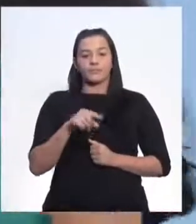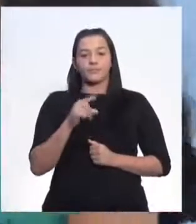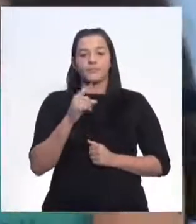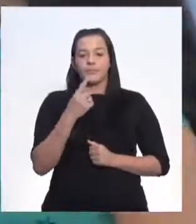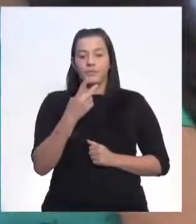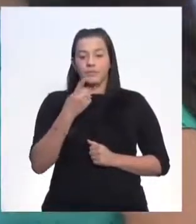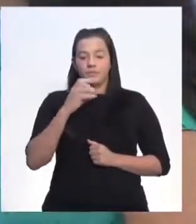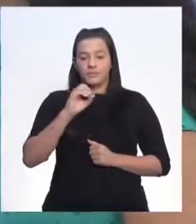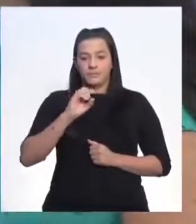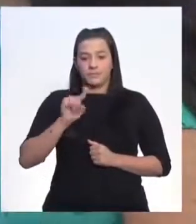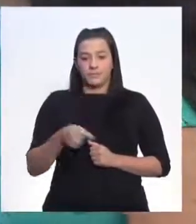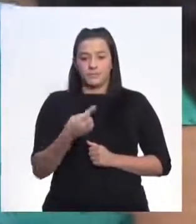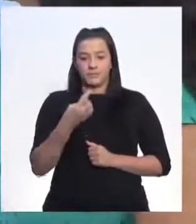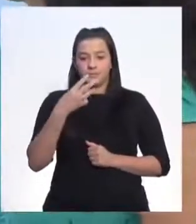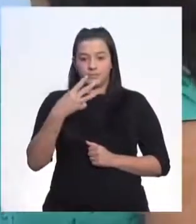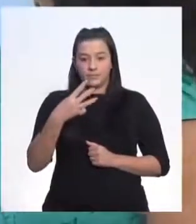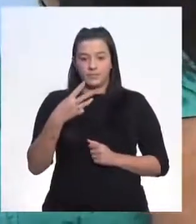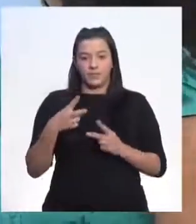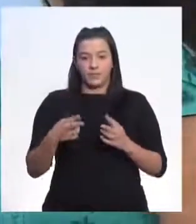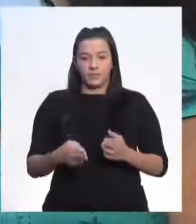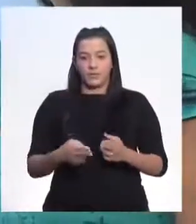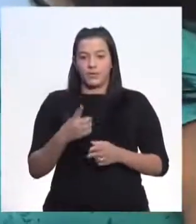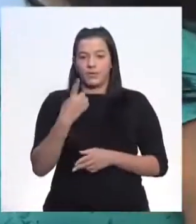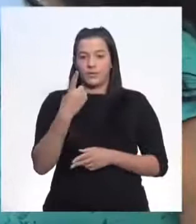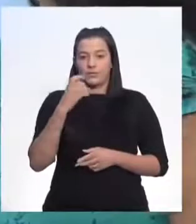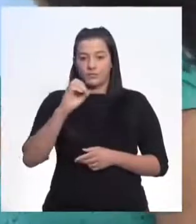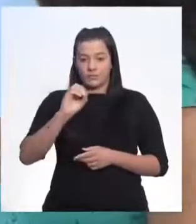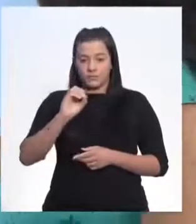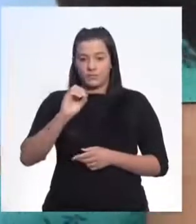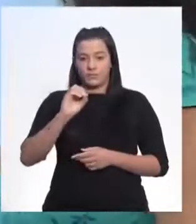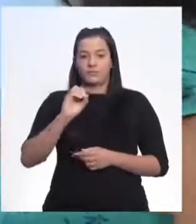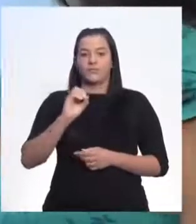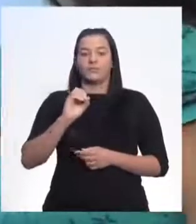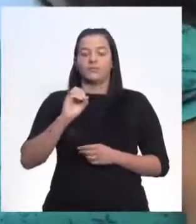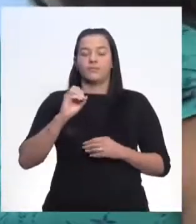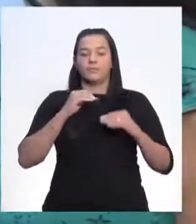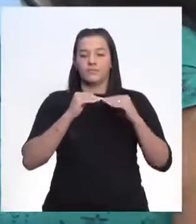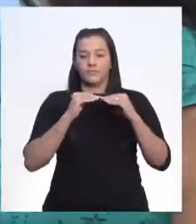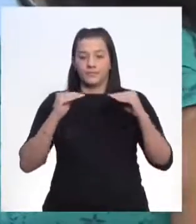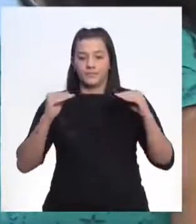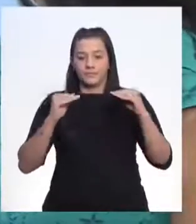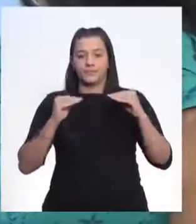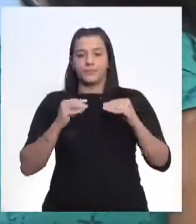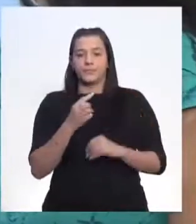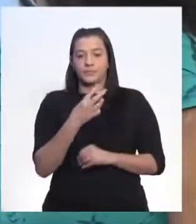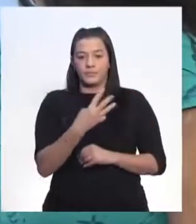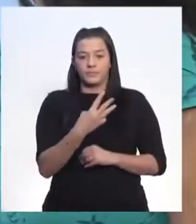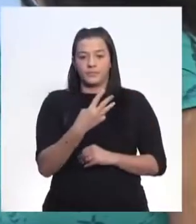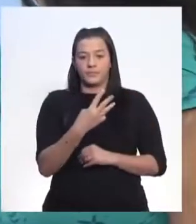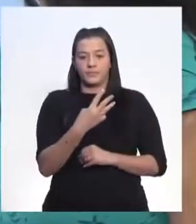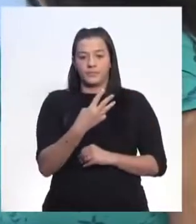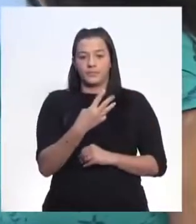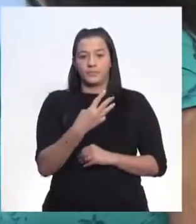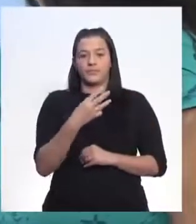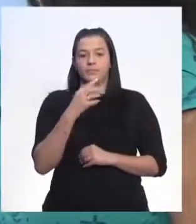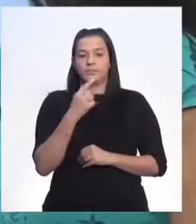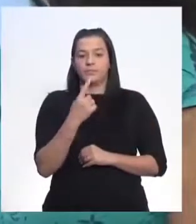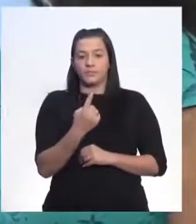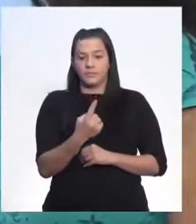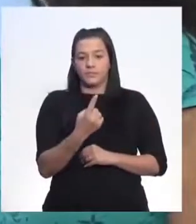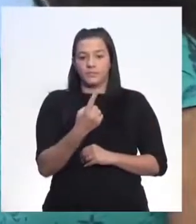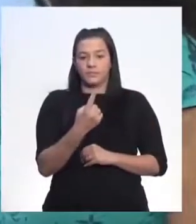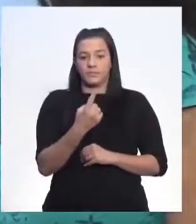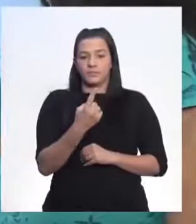10,3. Numerador, 10 fatorial. Denominador, 3 fatorial